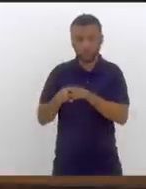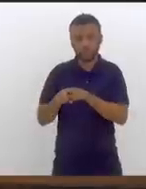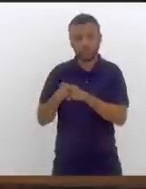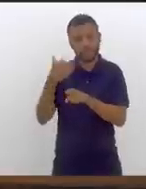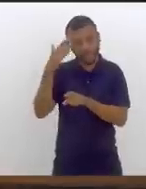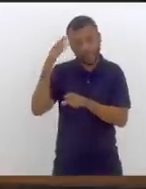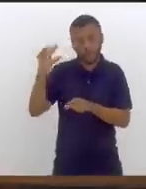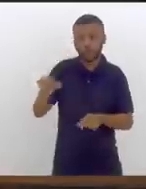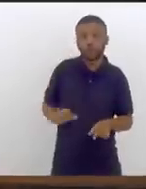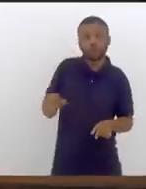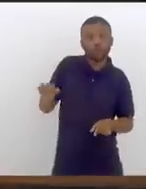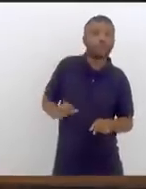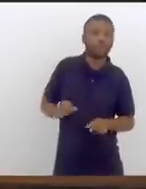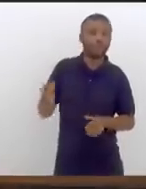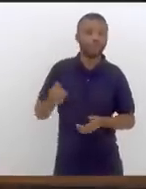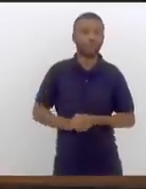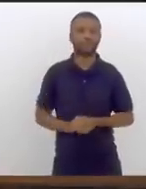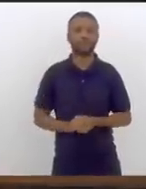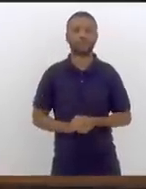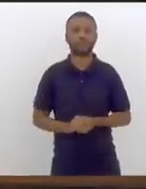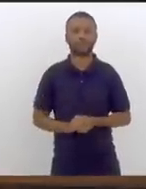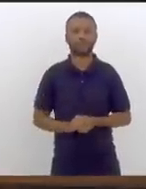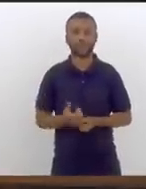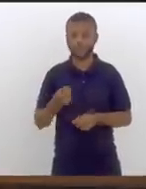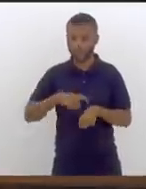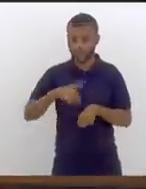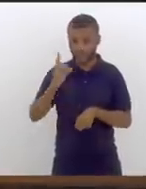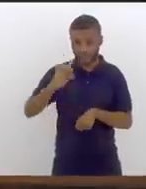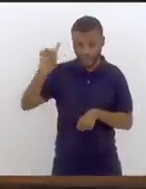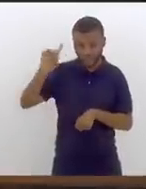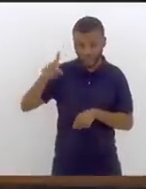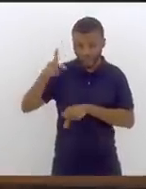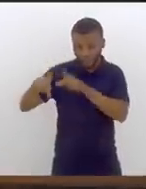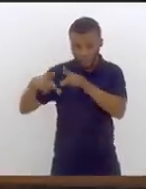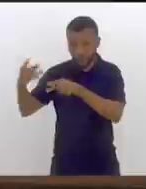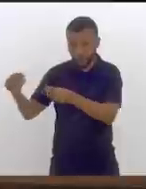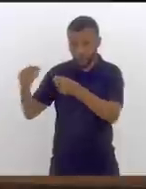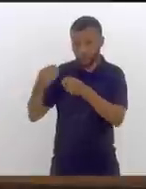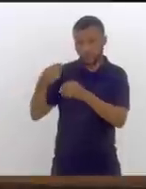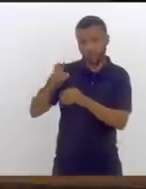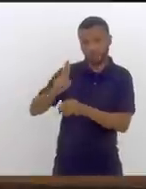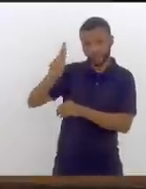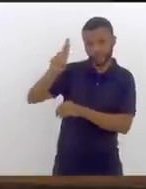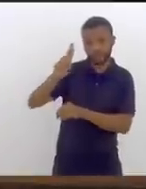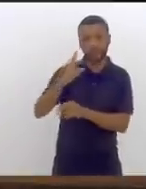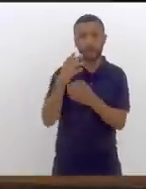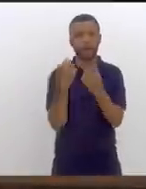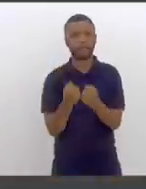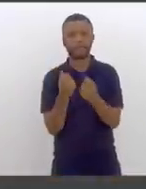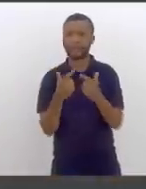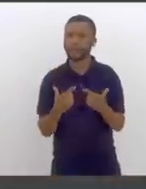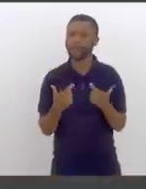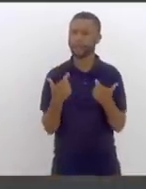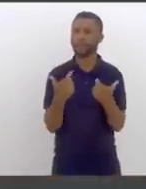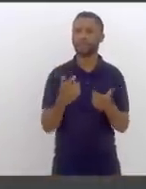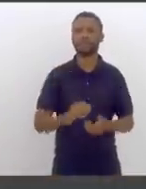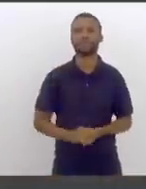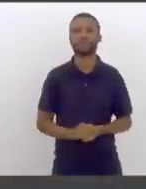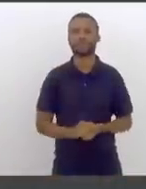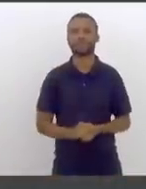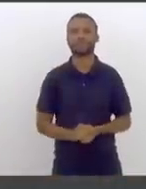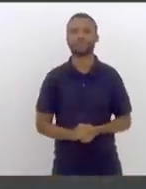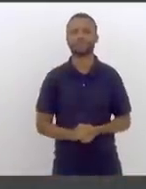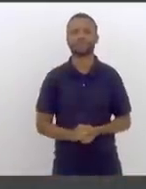sabe o quanto eu sofri Então hoje quando Deus a população me deu a voz eu vi exatamente para essa guerra só para a gente poder acelerar